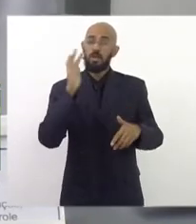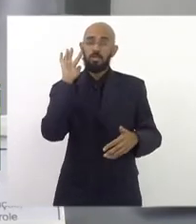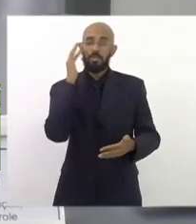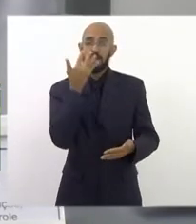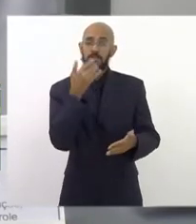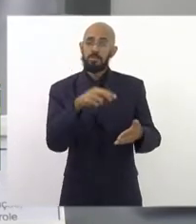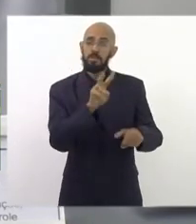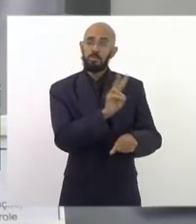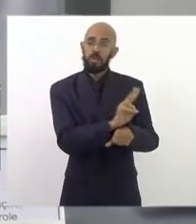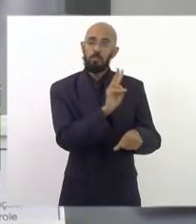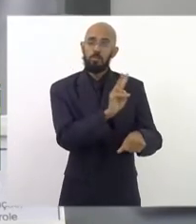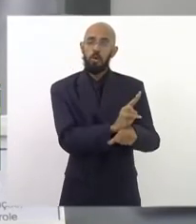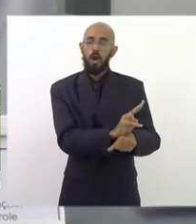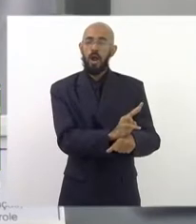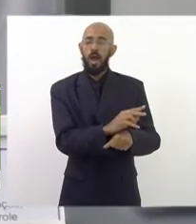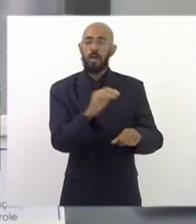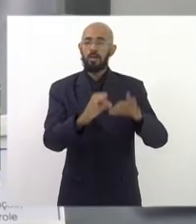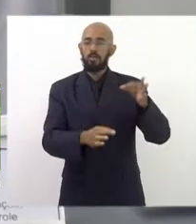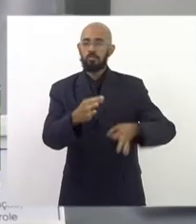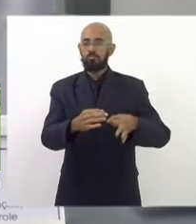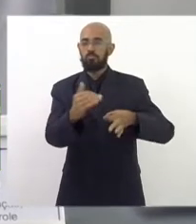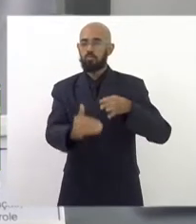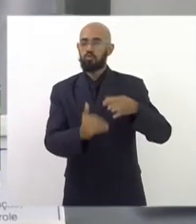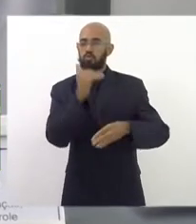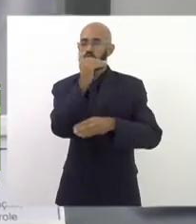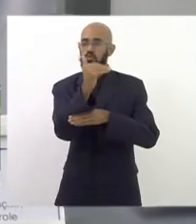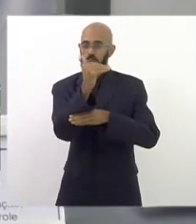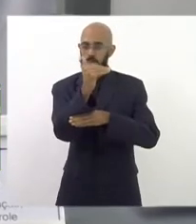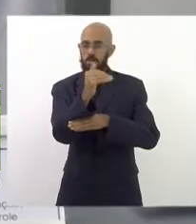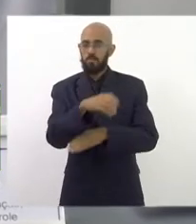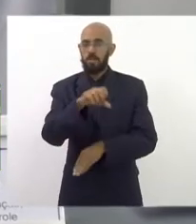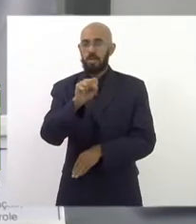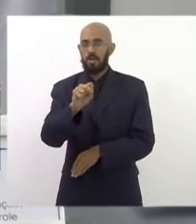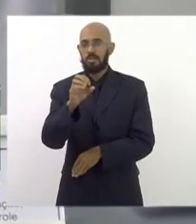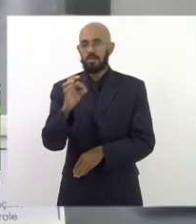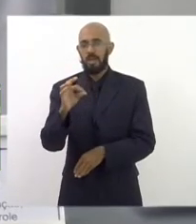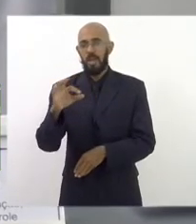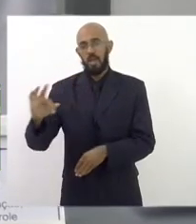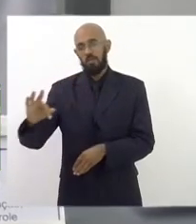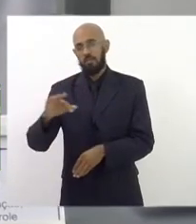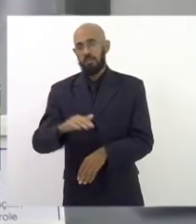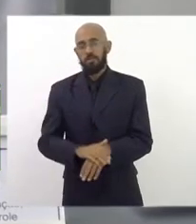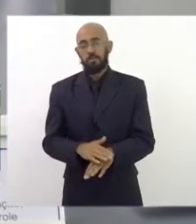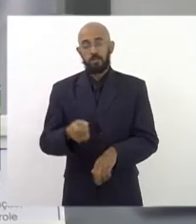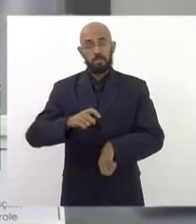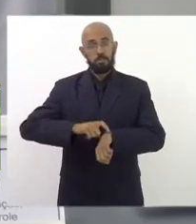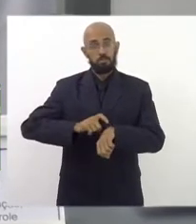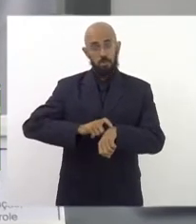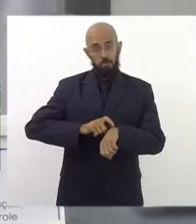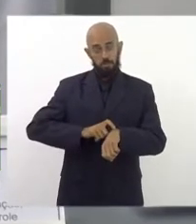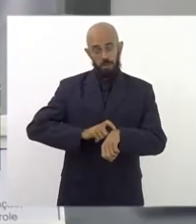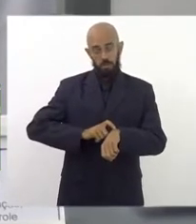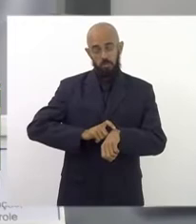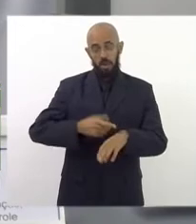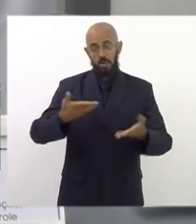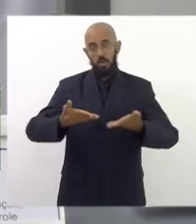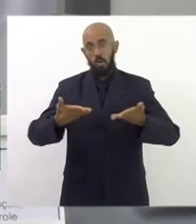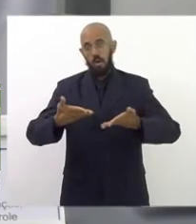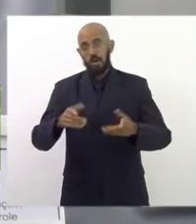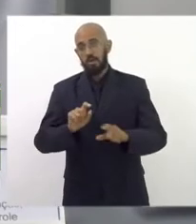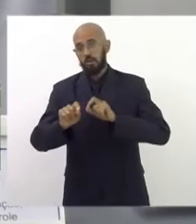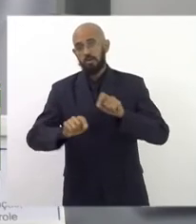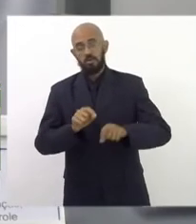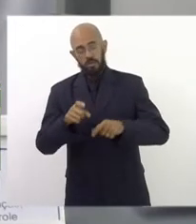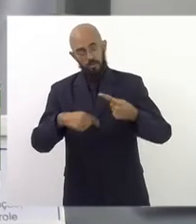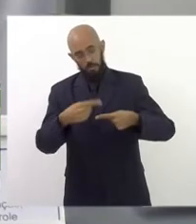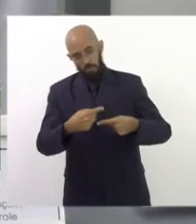do Supremo Tribunal Federal. E, neste momento histórico, isto depois o senhor